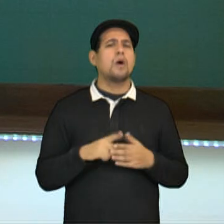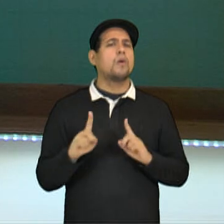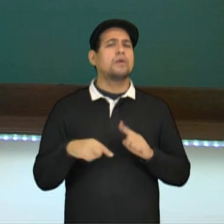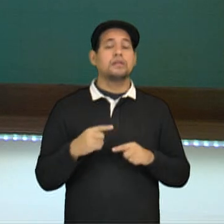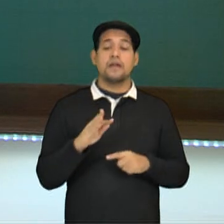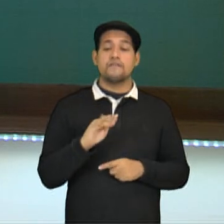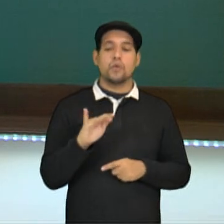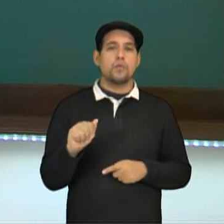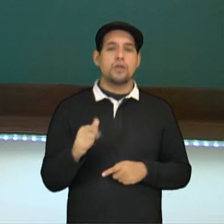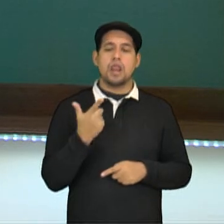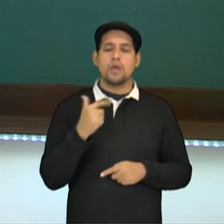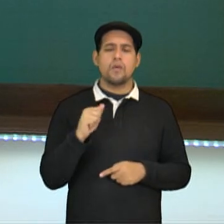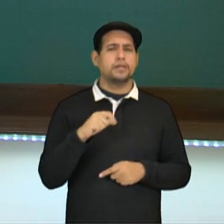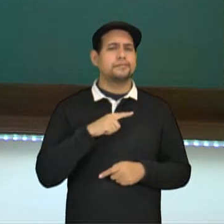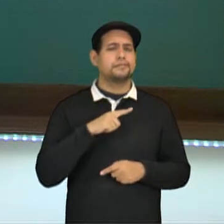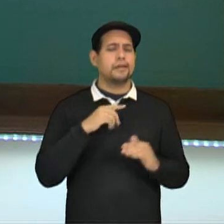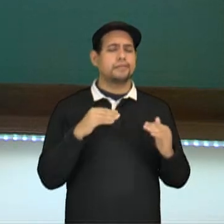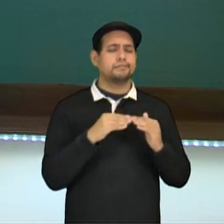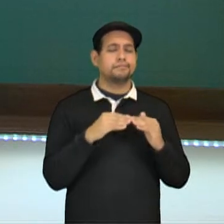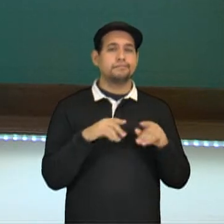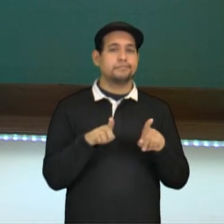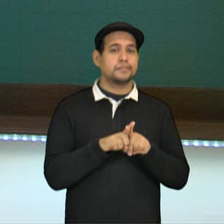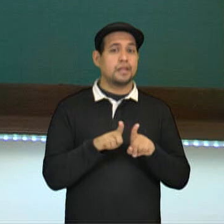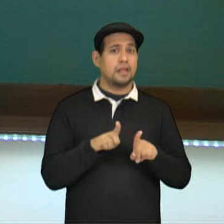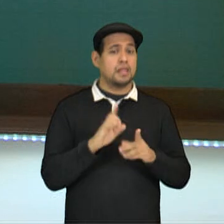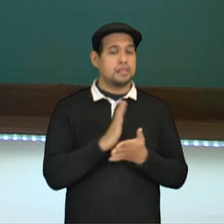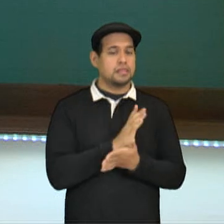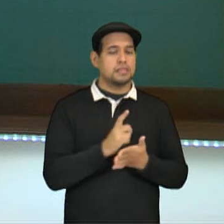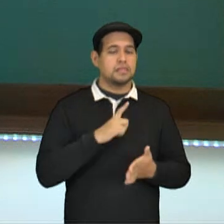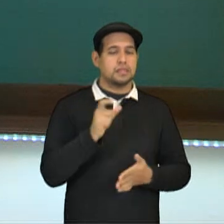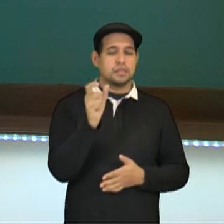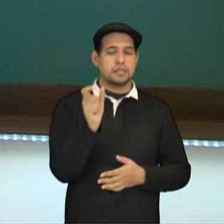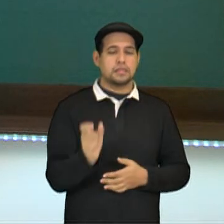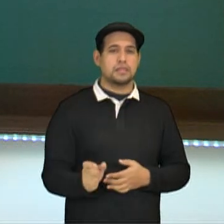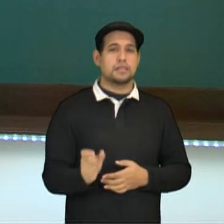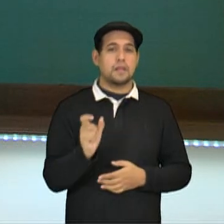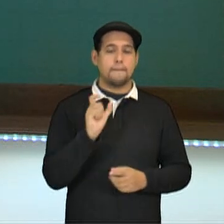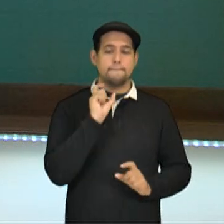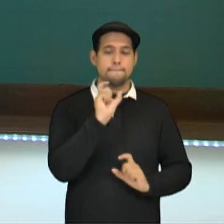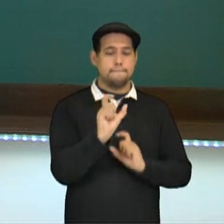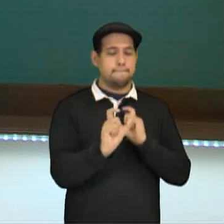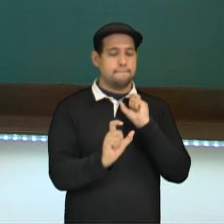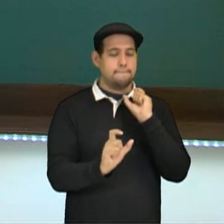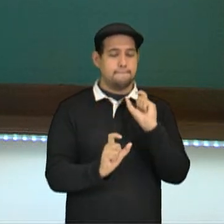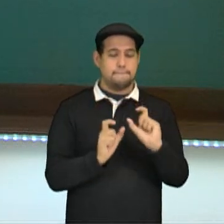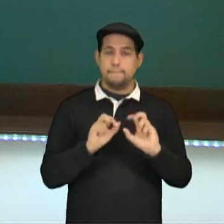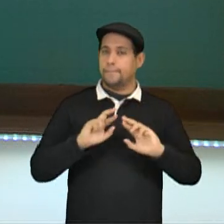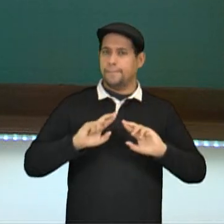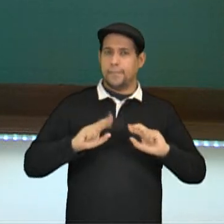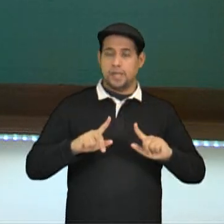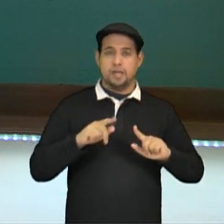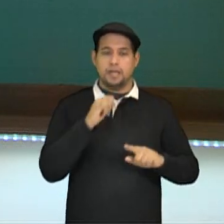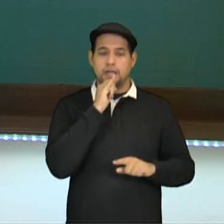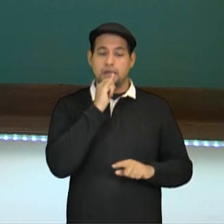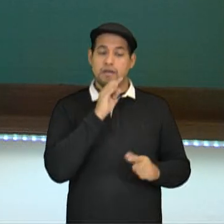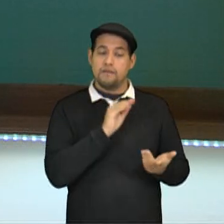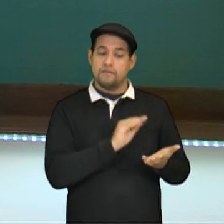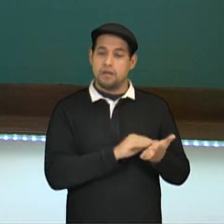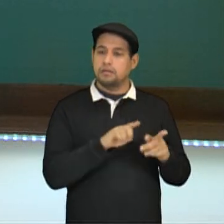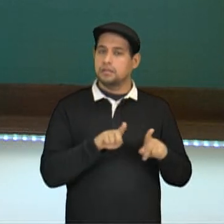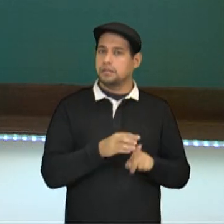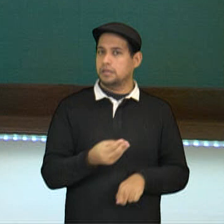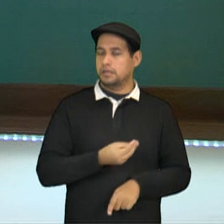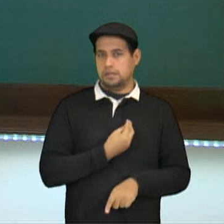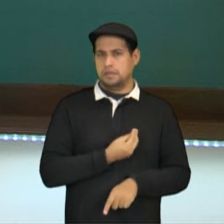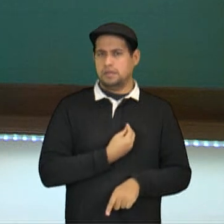afirmação? Existe uma figura de linguagem que ela é caracterizada por palavras contrárias. Olha lá, ausência e